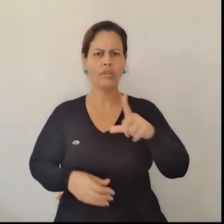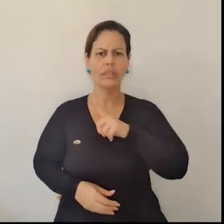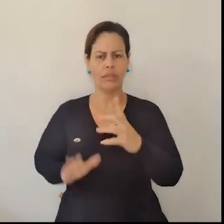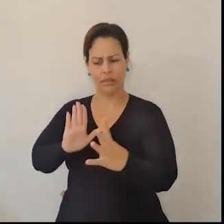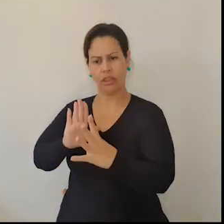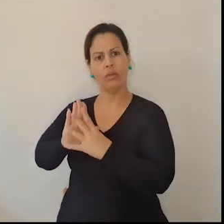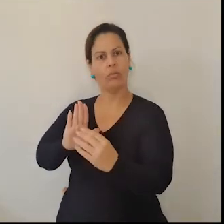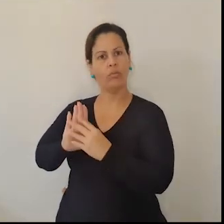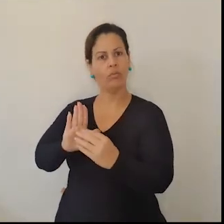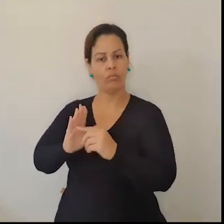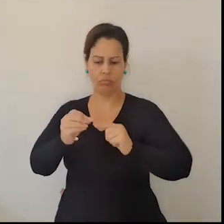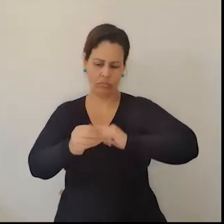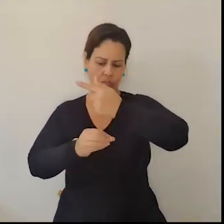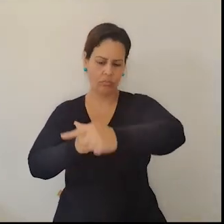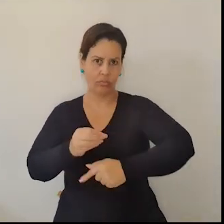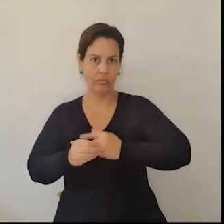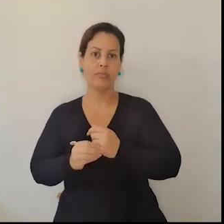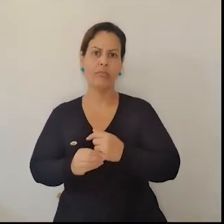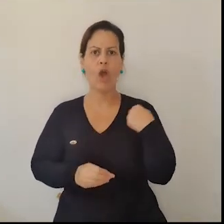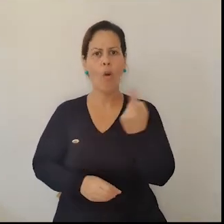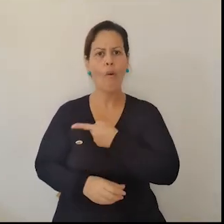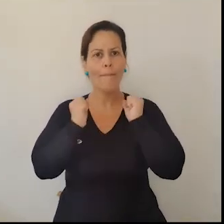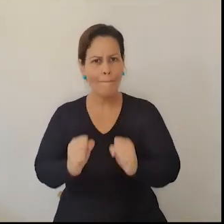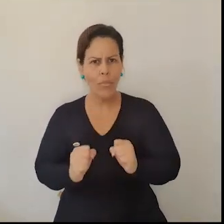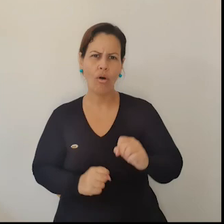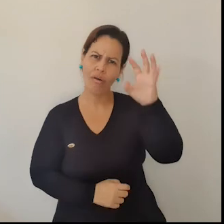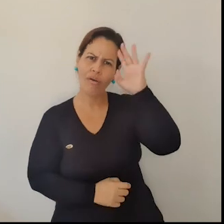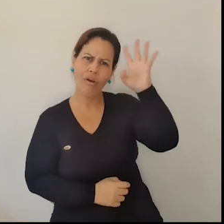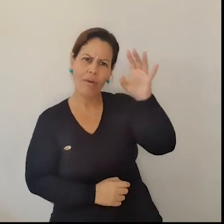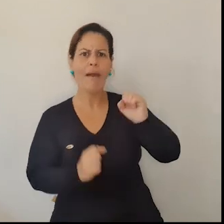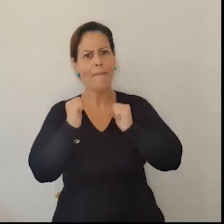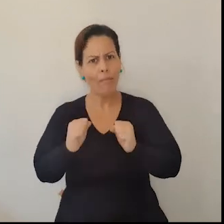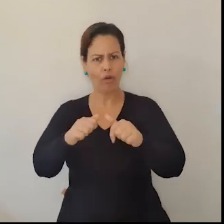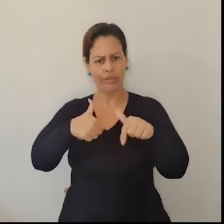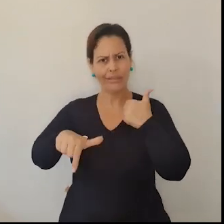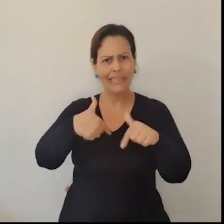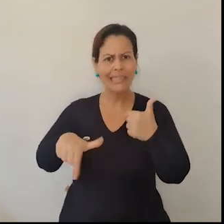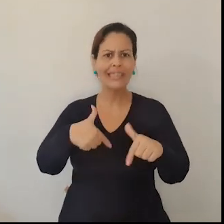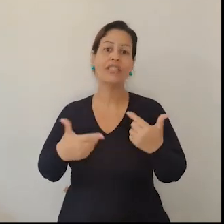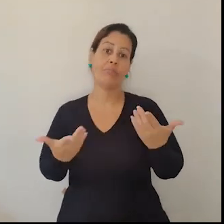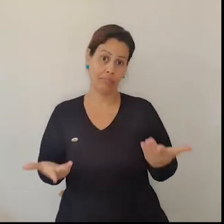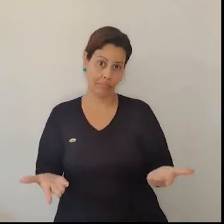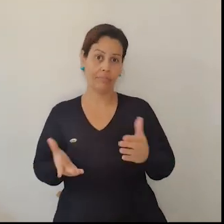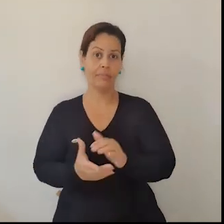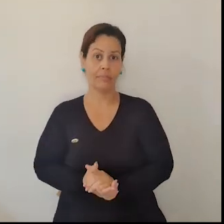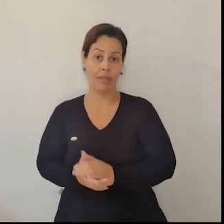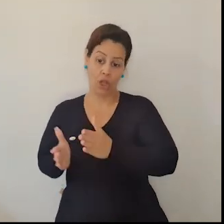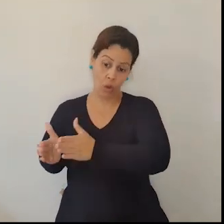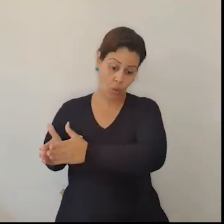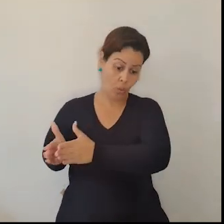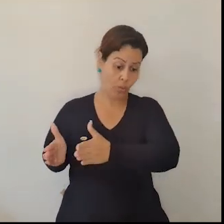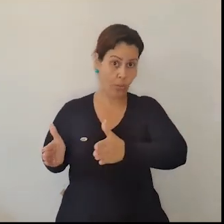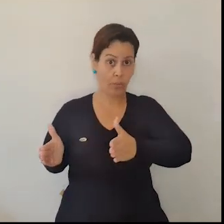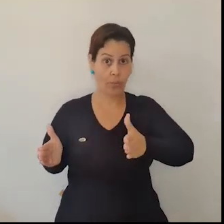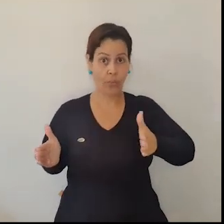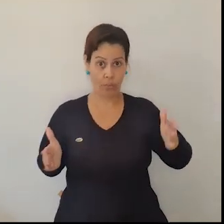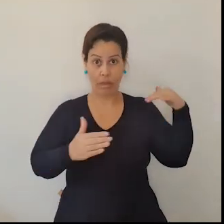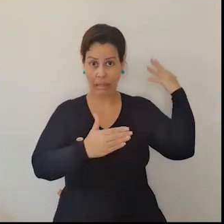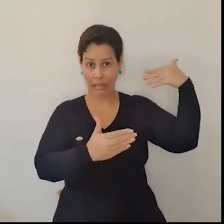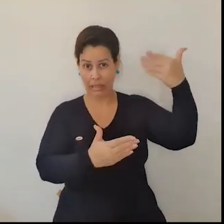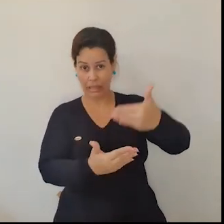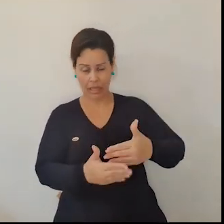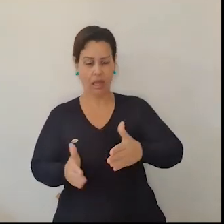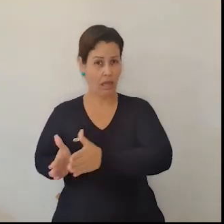possível de ser imaginável e possível de ser trabalhado. No meio do caminho, houve um grande avanço da química, que foi a descoberta